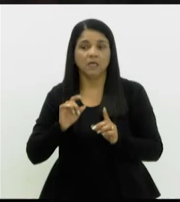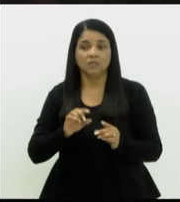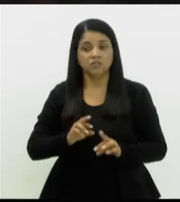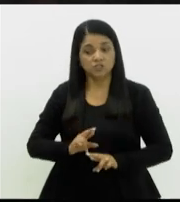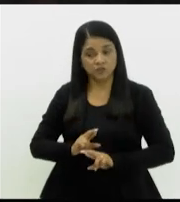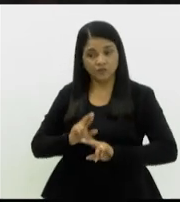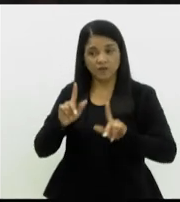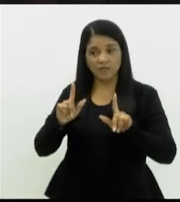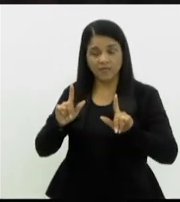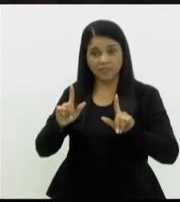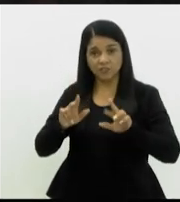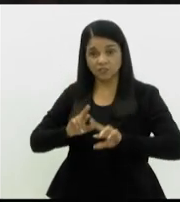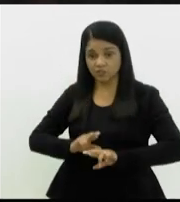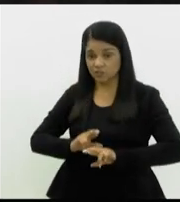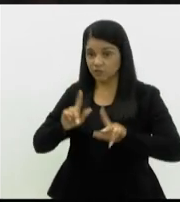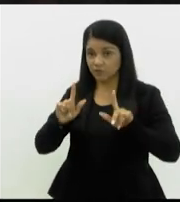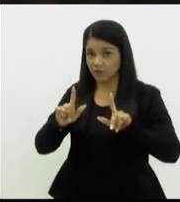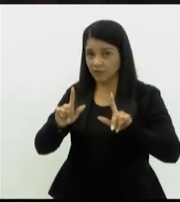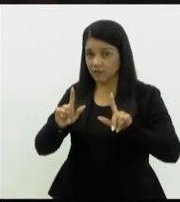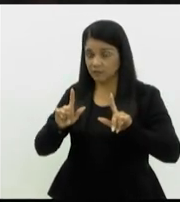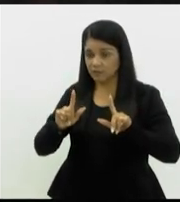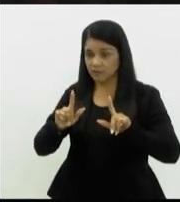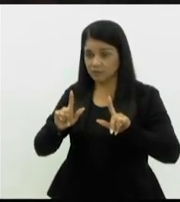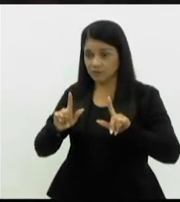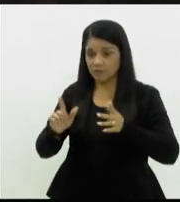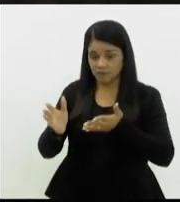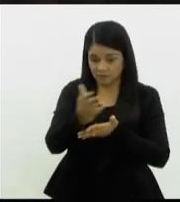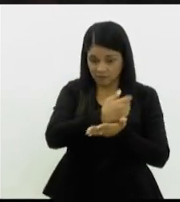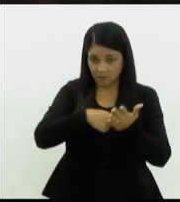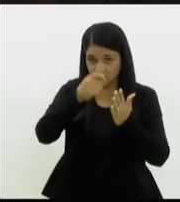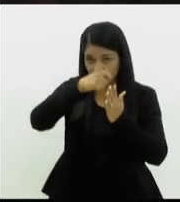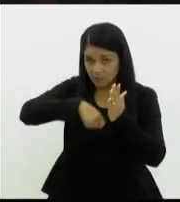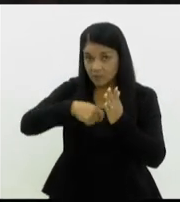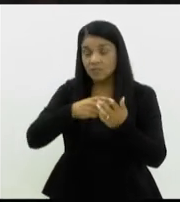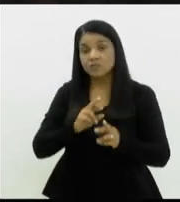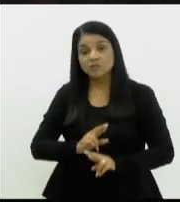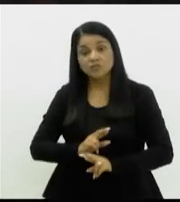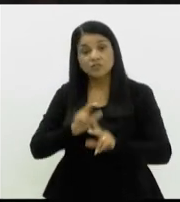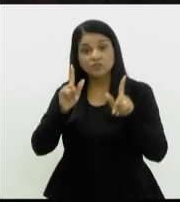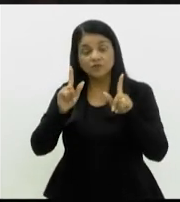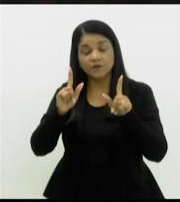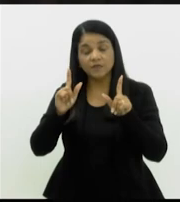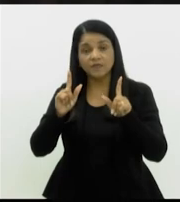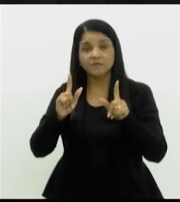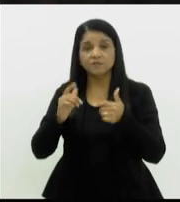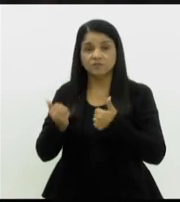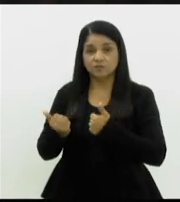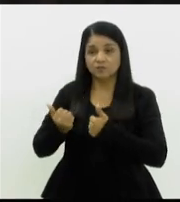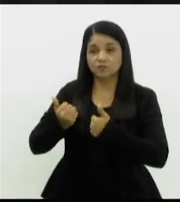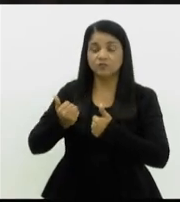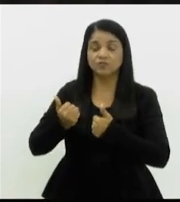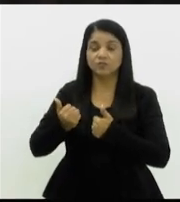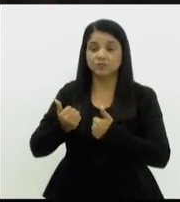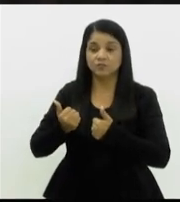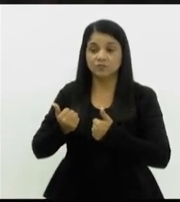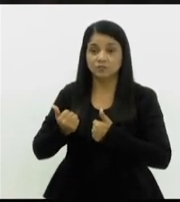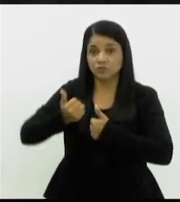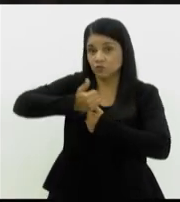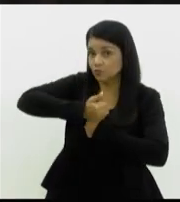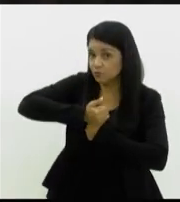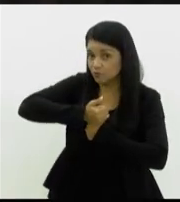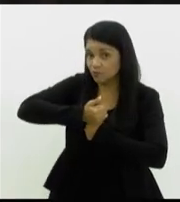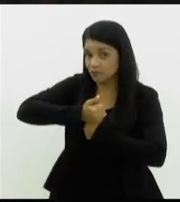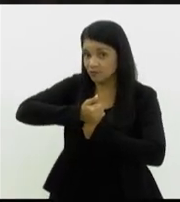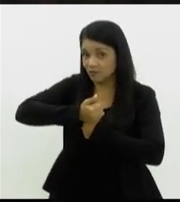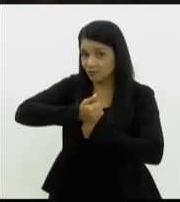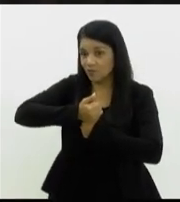Coisas absolutamente distintas. A substituição tributária, ela é importante